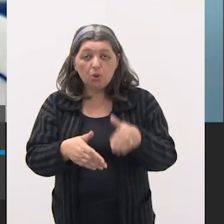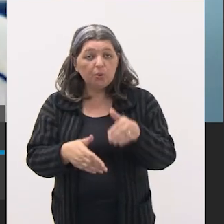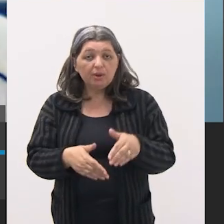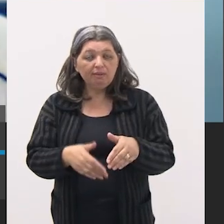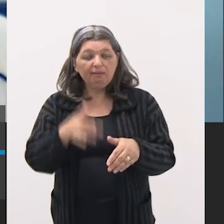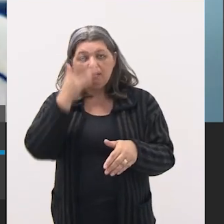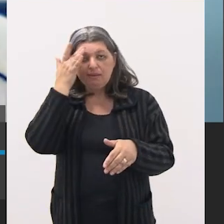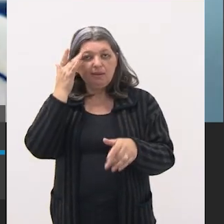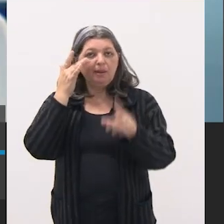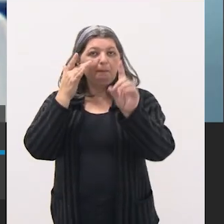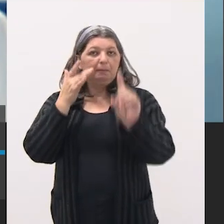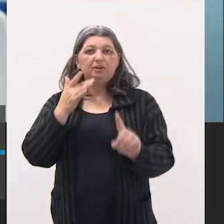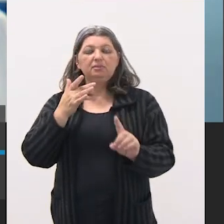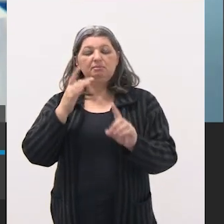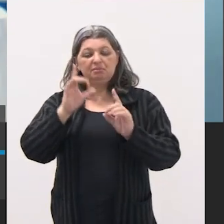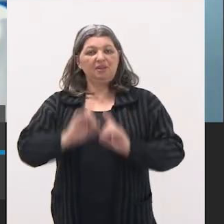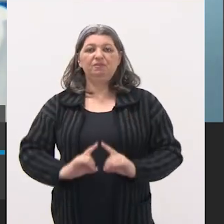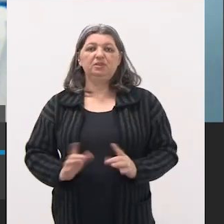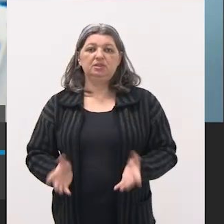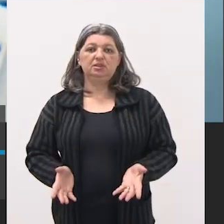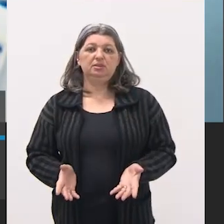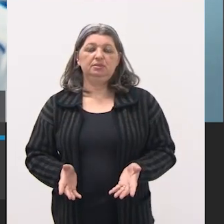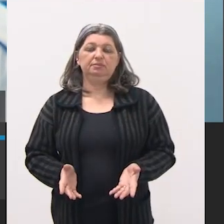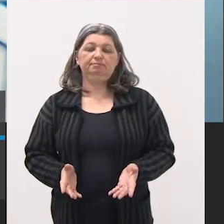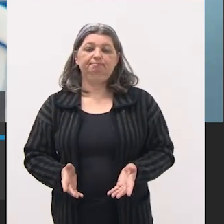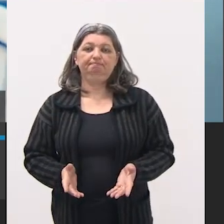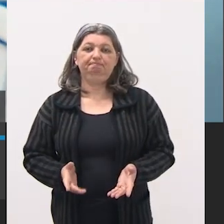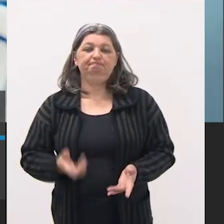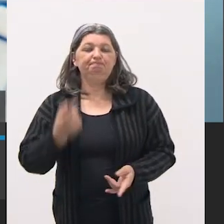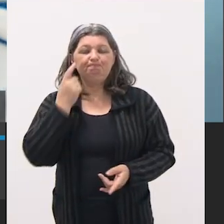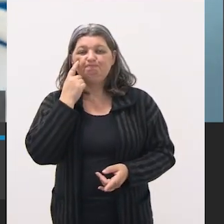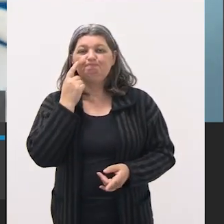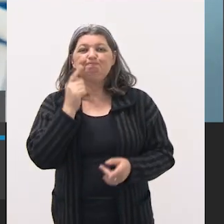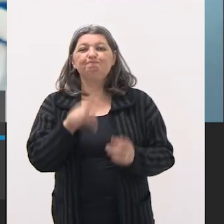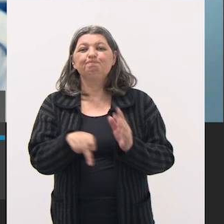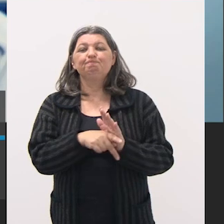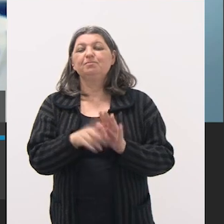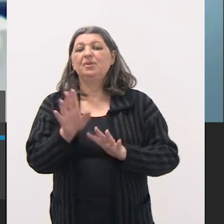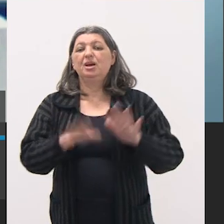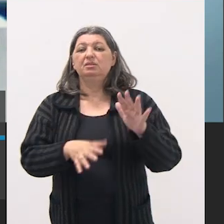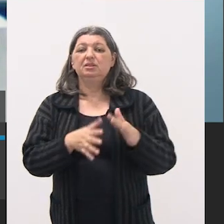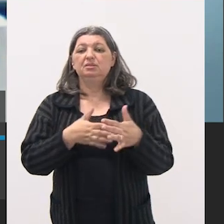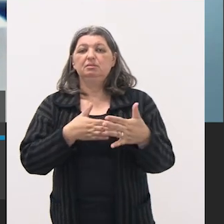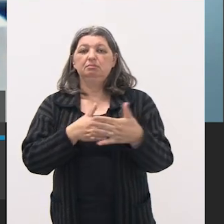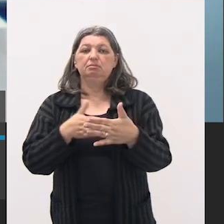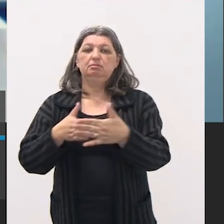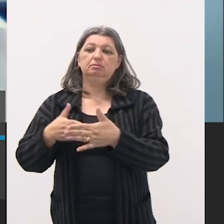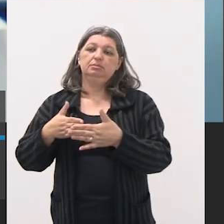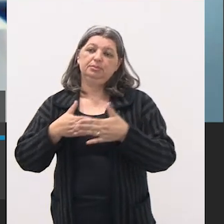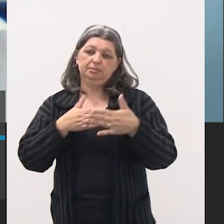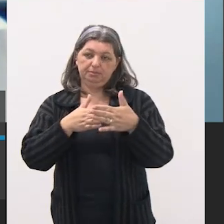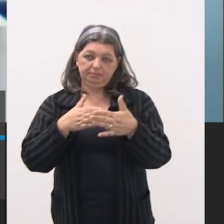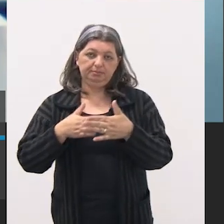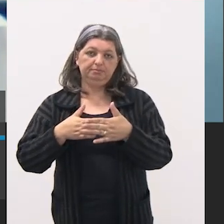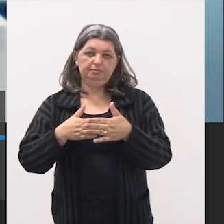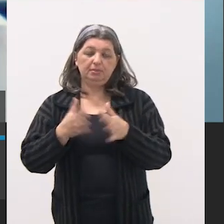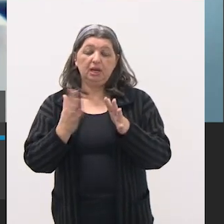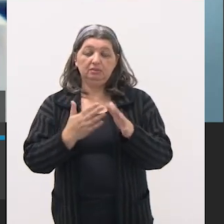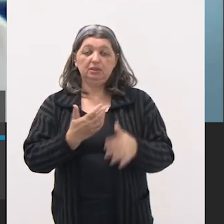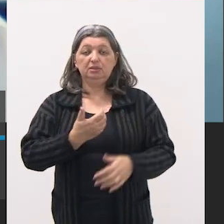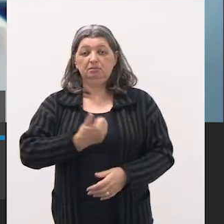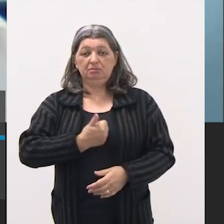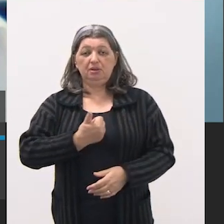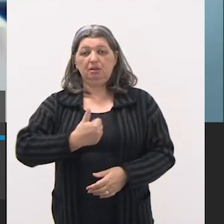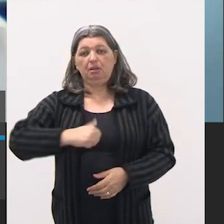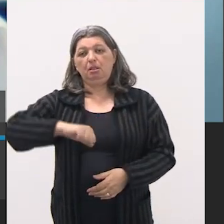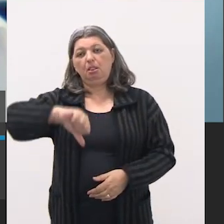vistas como um todo. Então, aí acaba implicando na questão da sua autoestima. Então, se elas